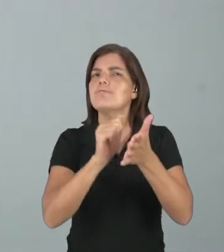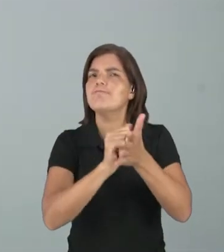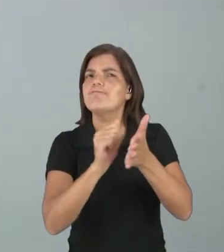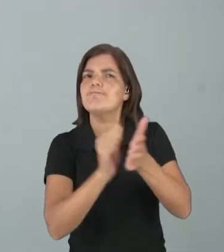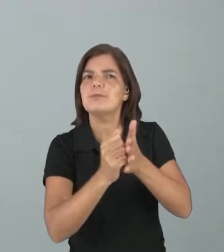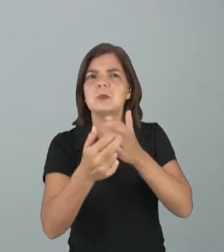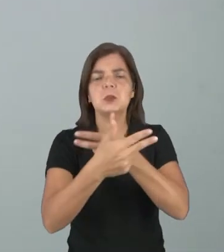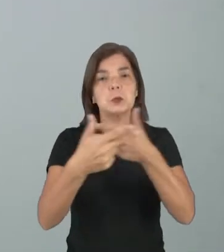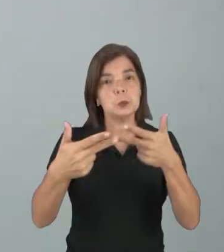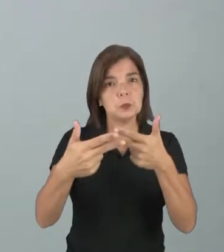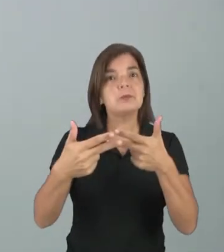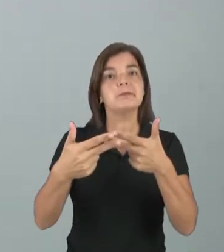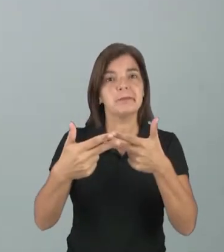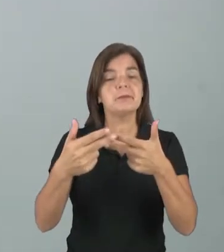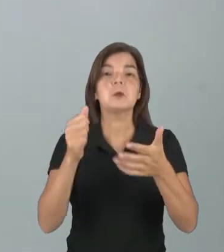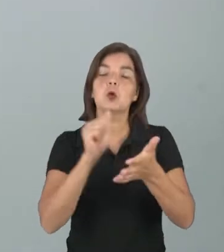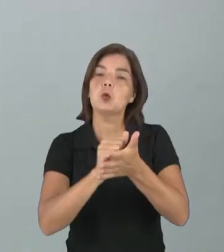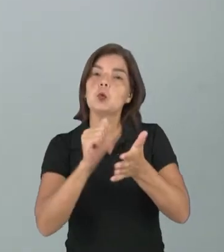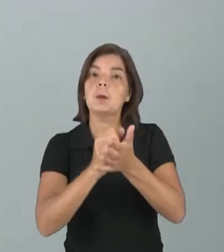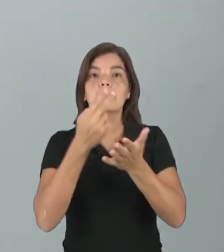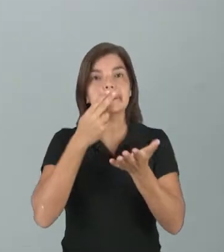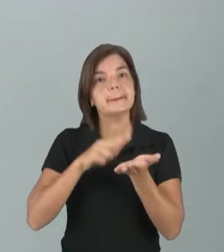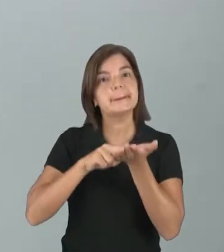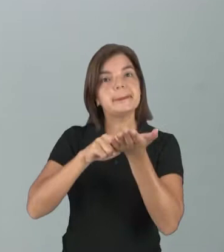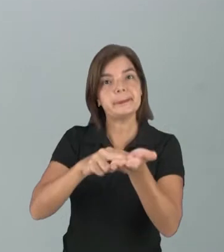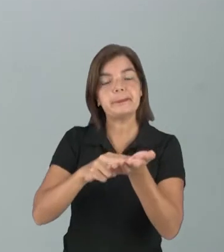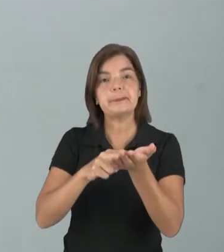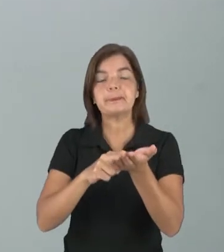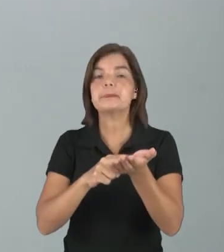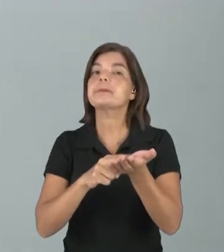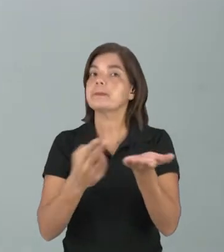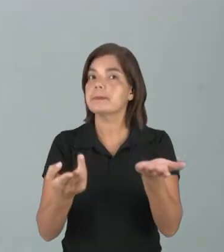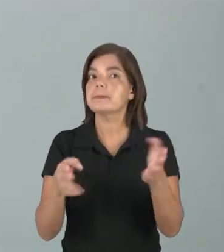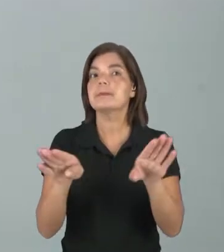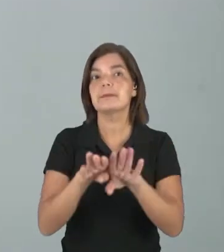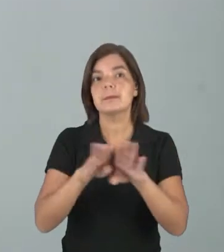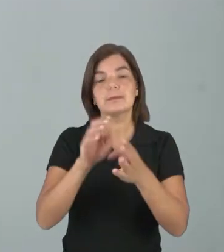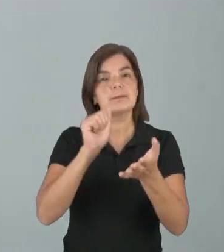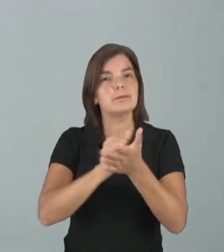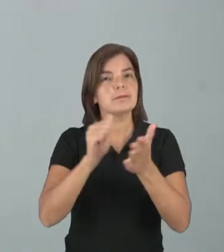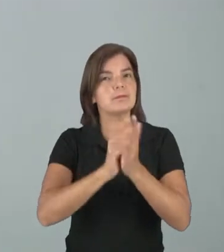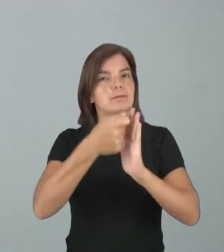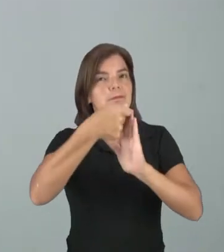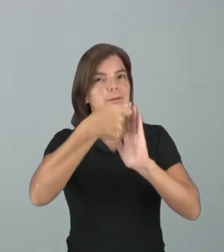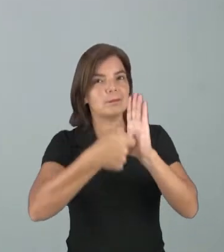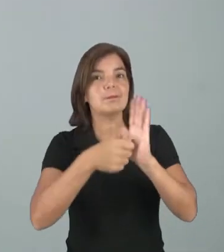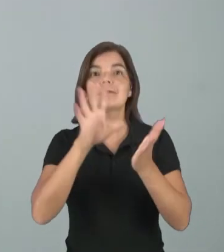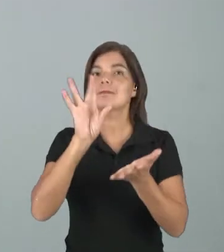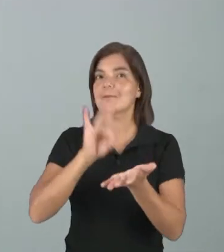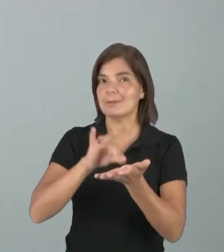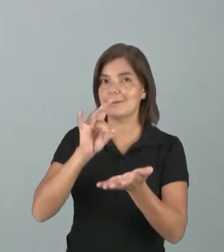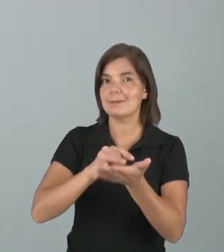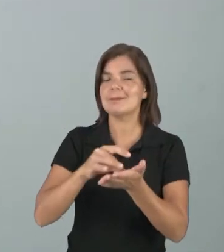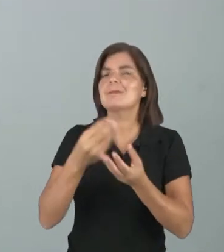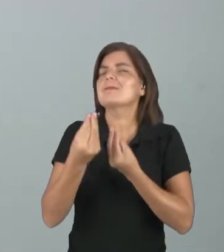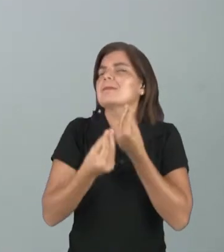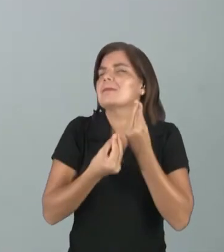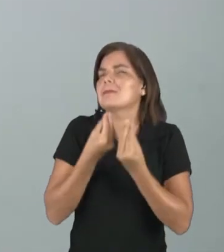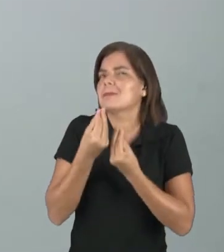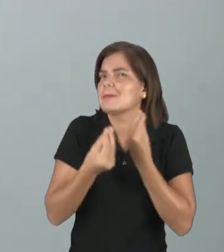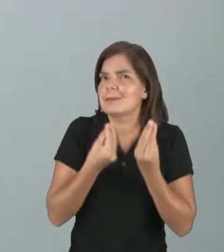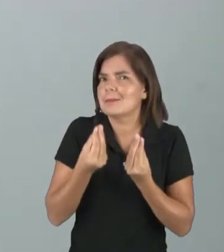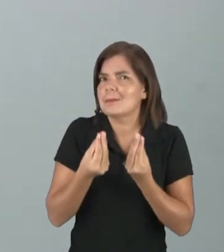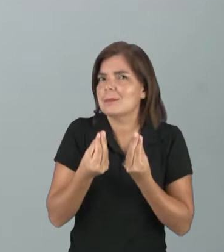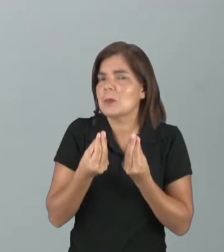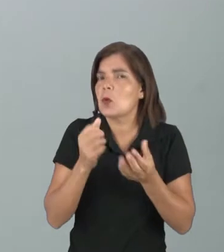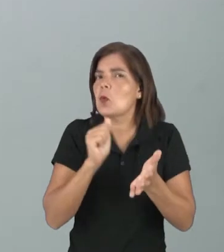coisa você escreve escreve um bilhete escreve uma carta e escreve uma redação na verdade e como é que a